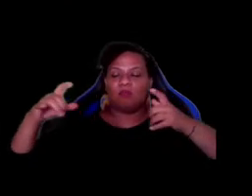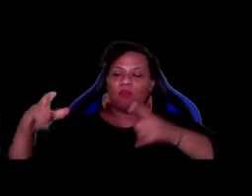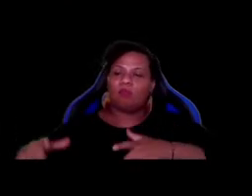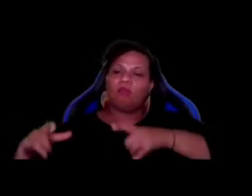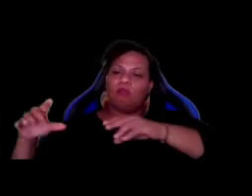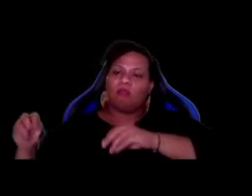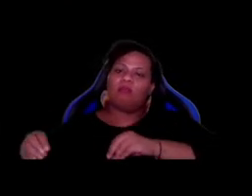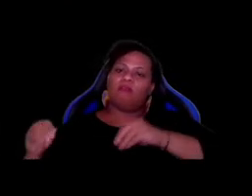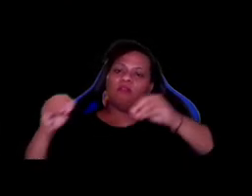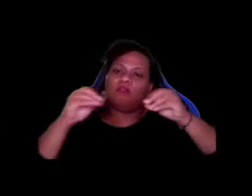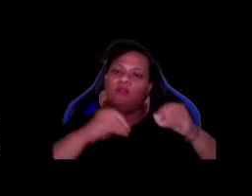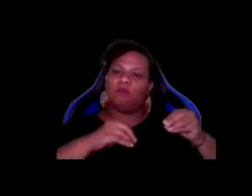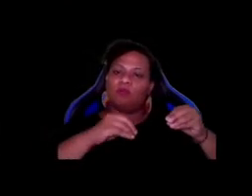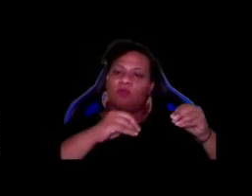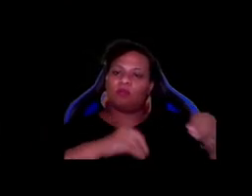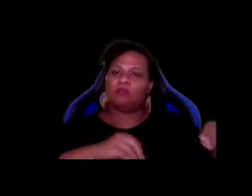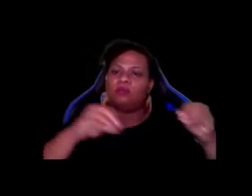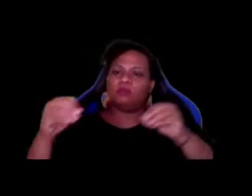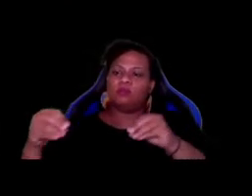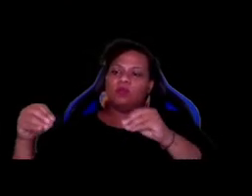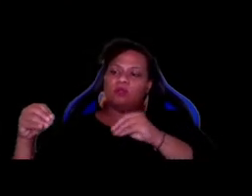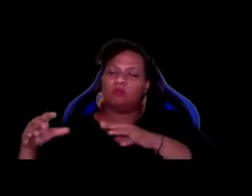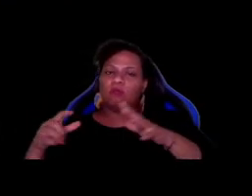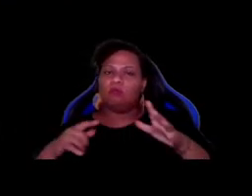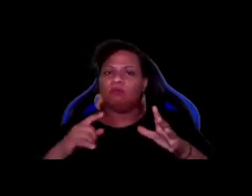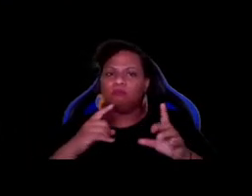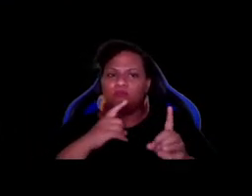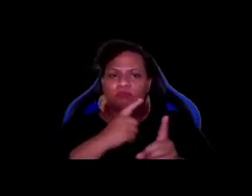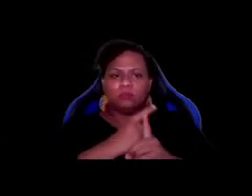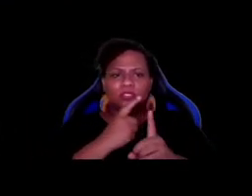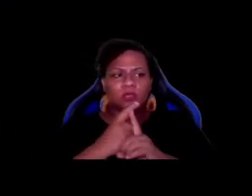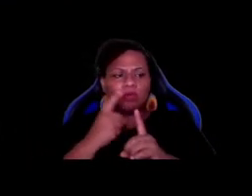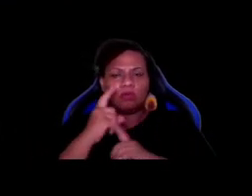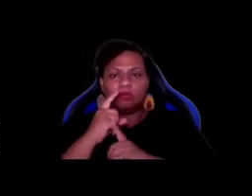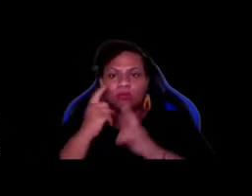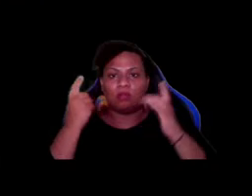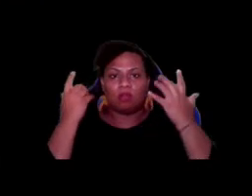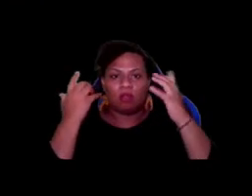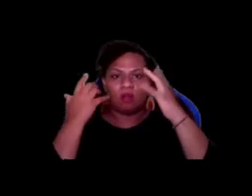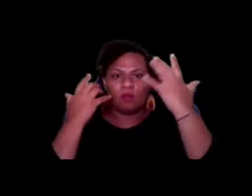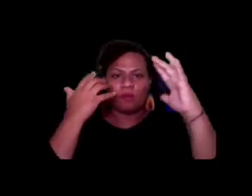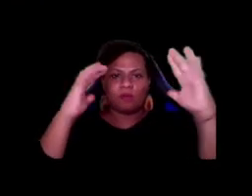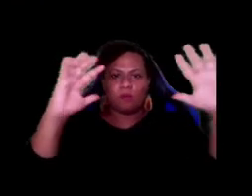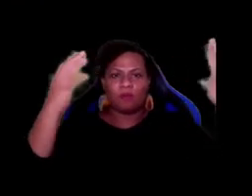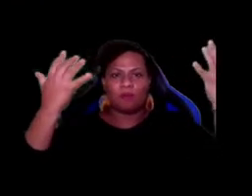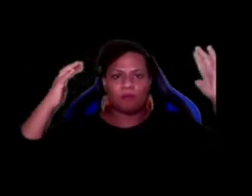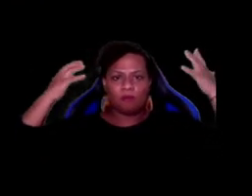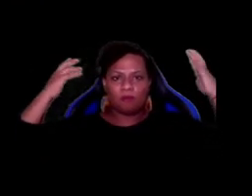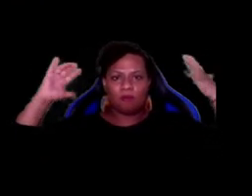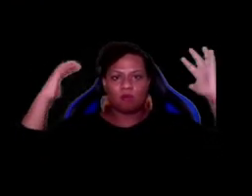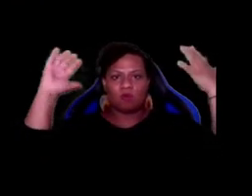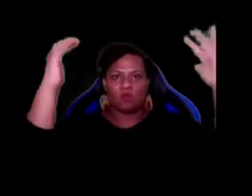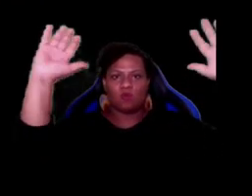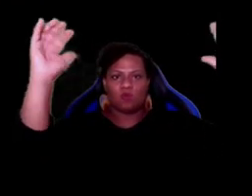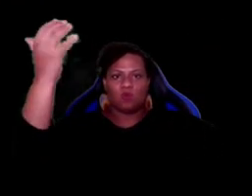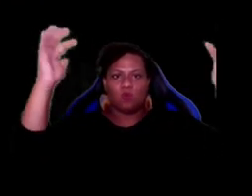outra, eles encontravam no meio da floresta, no meio das matas, os